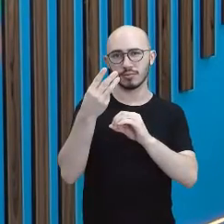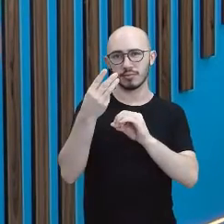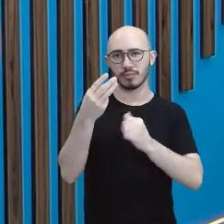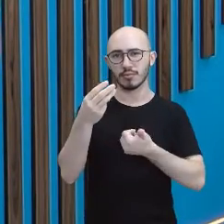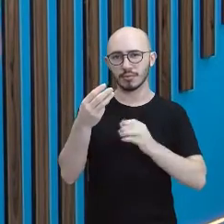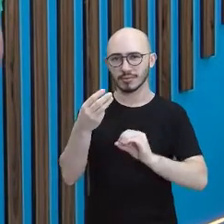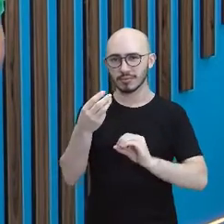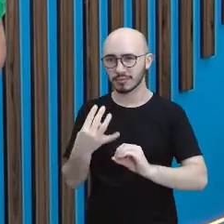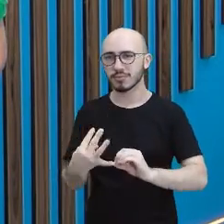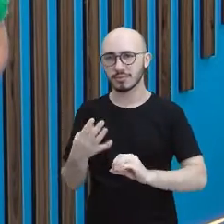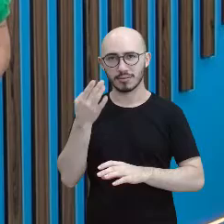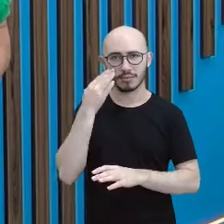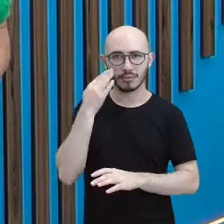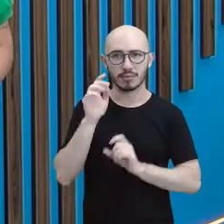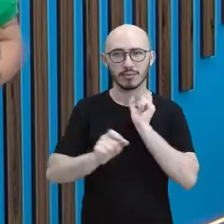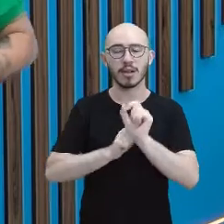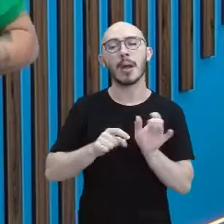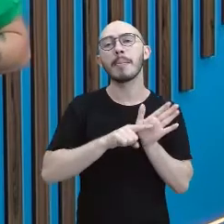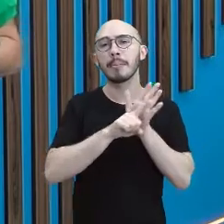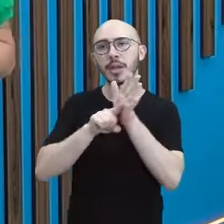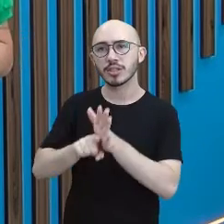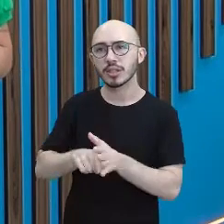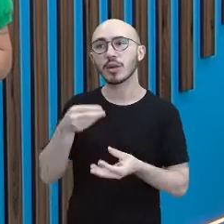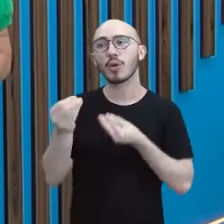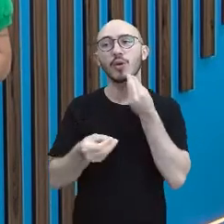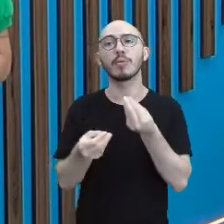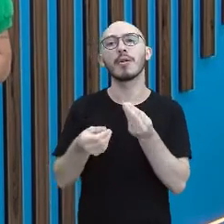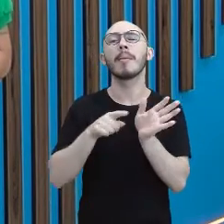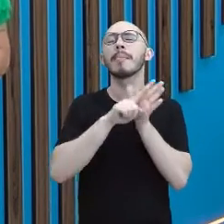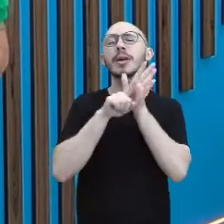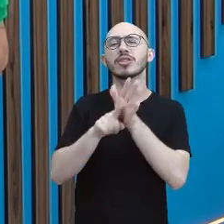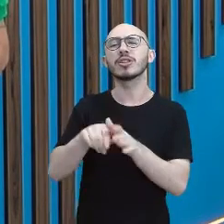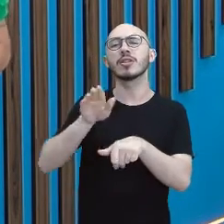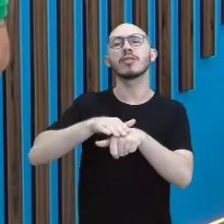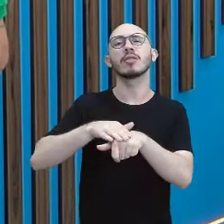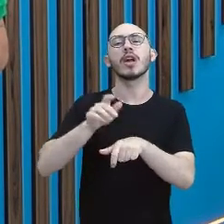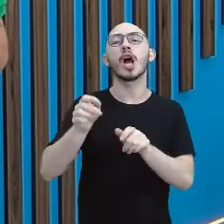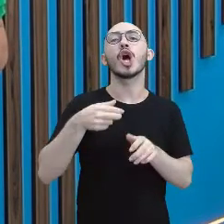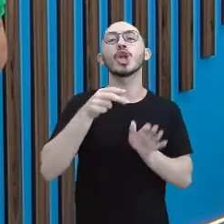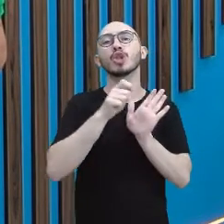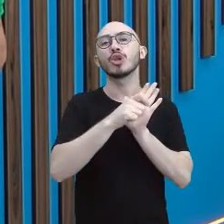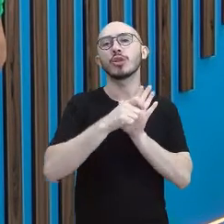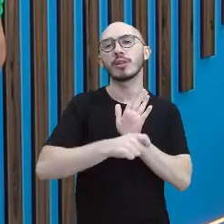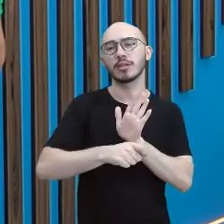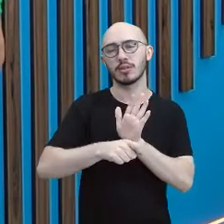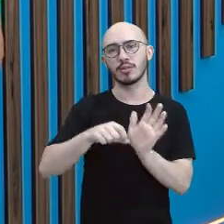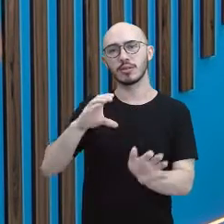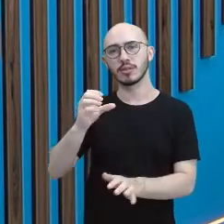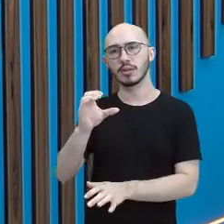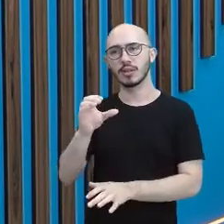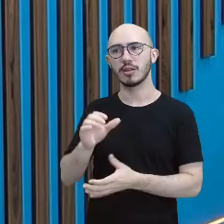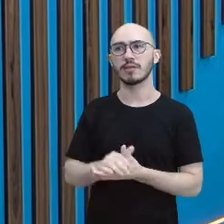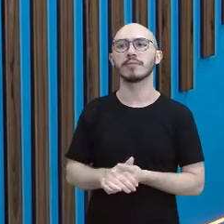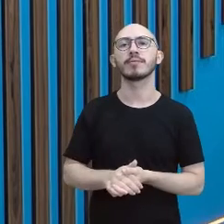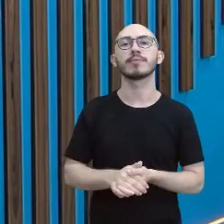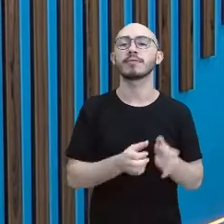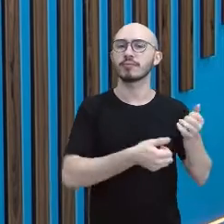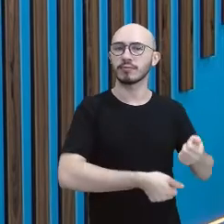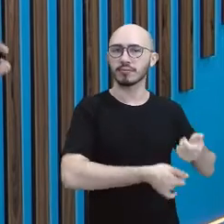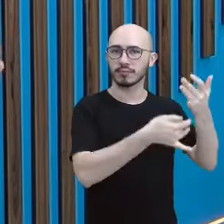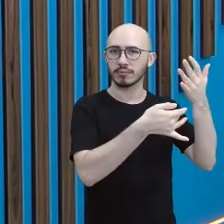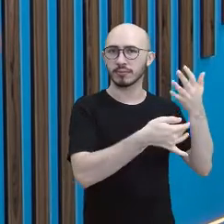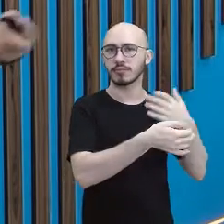número muito pequeno. Então, pesquisa aí o que é notação científica e escreve para a gente sobre isso daí, tá certo? Então, pessoal, a gente